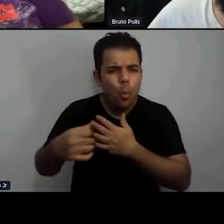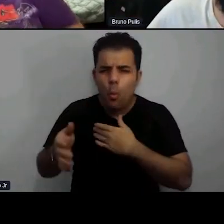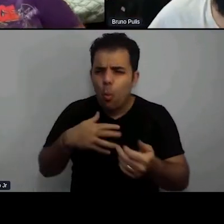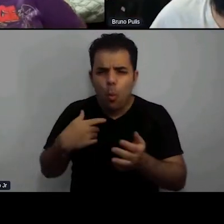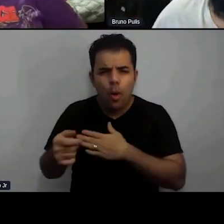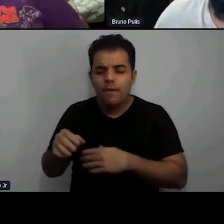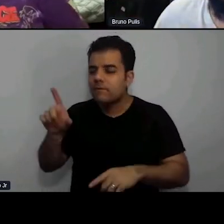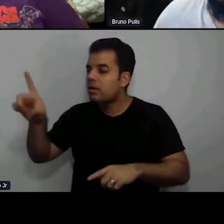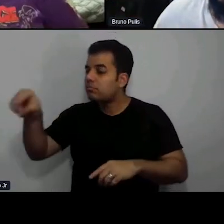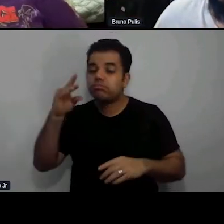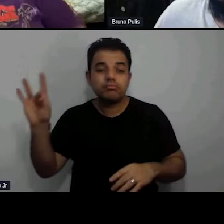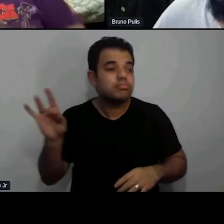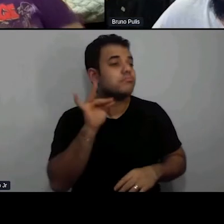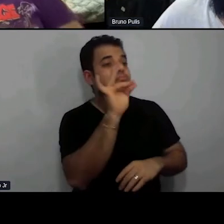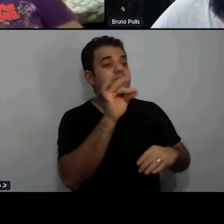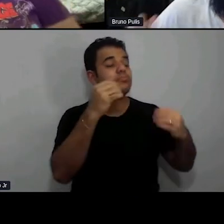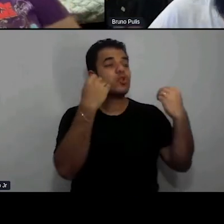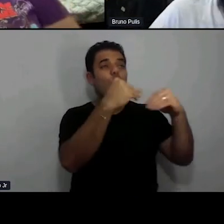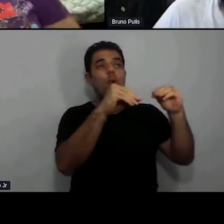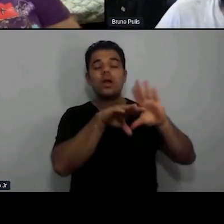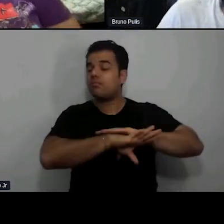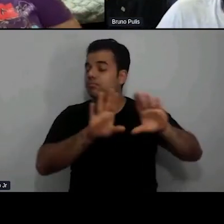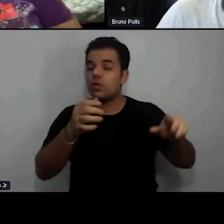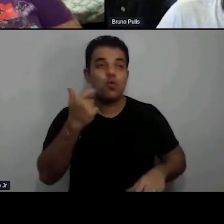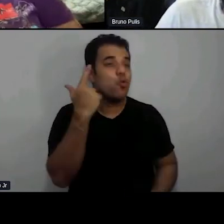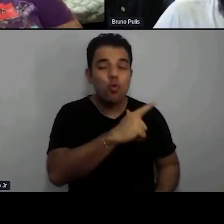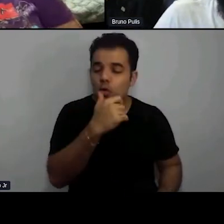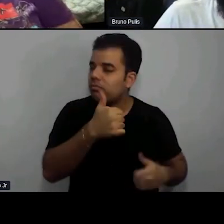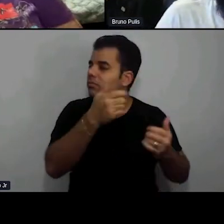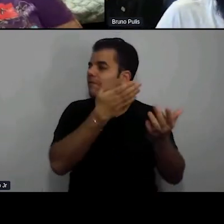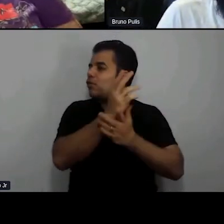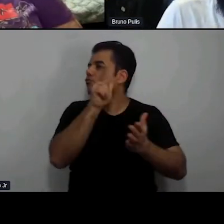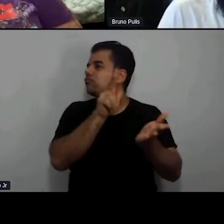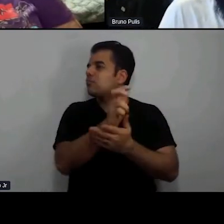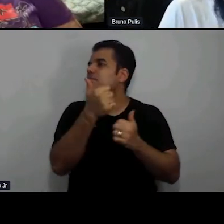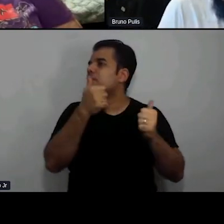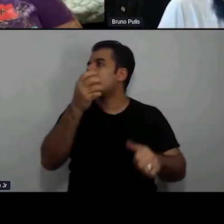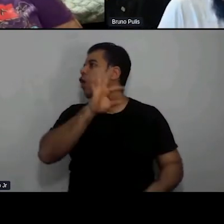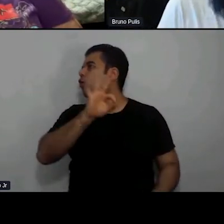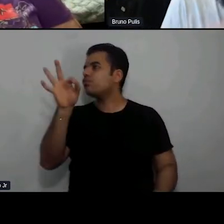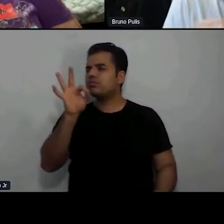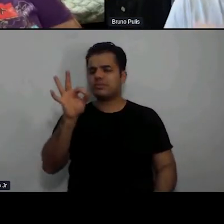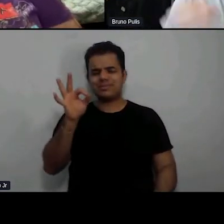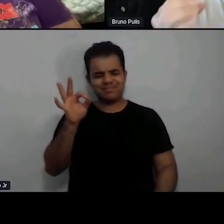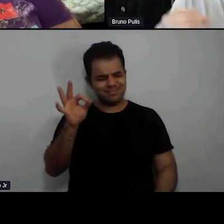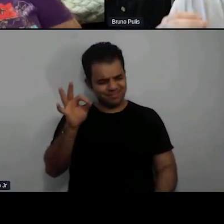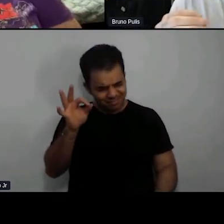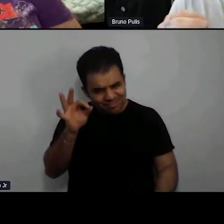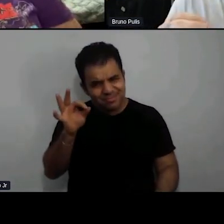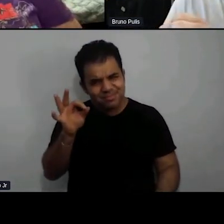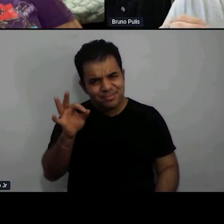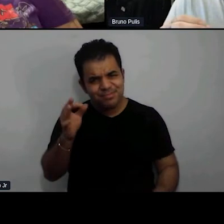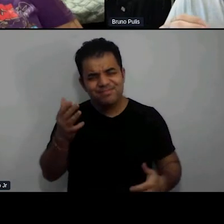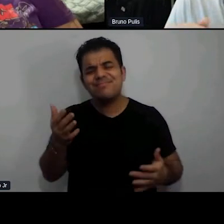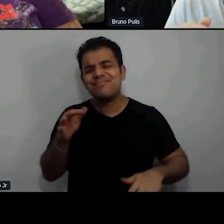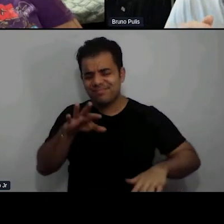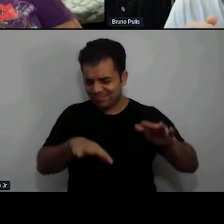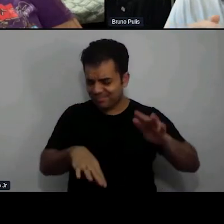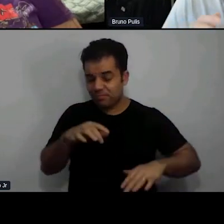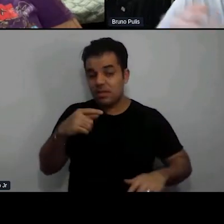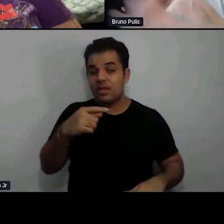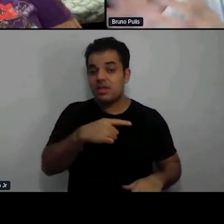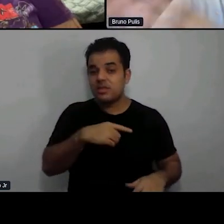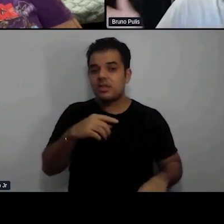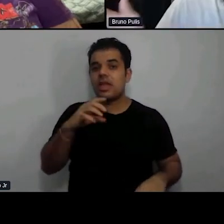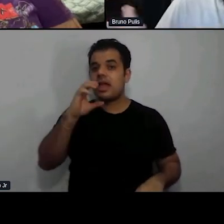Overflow, copia e cola o negócio, beleza, funcionou, validou, tranquilo. Mas existe a forma